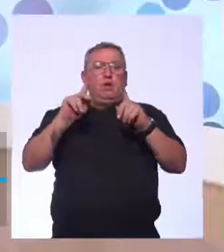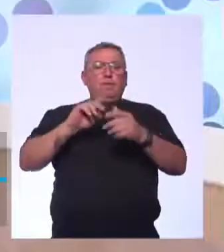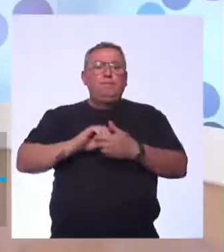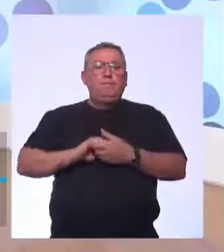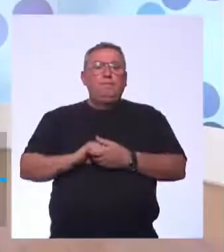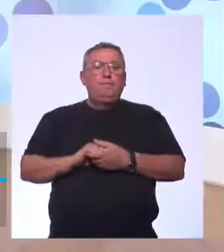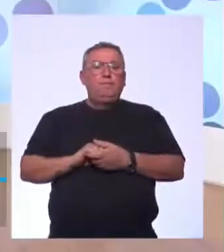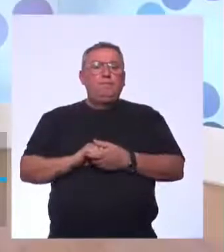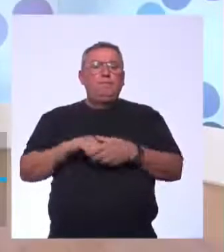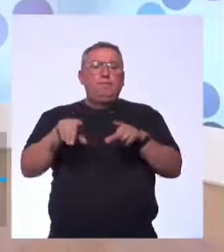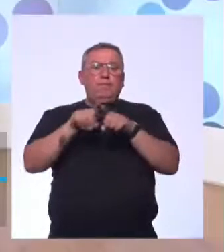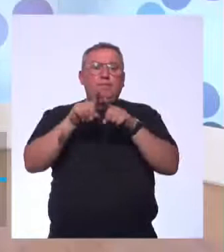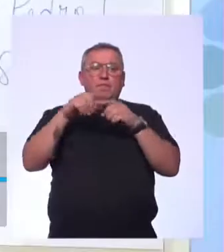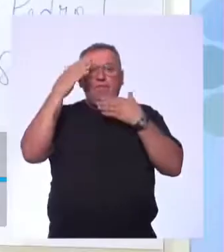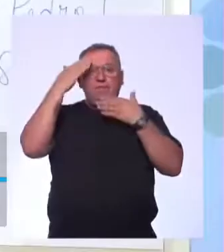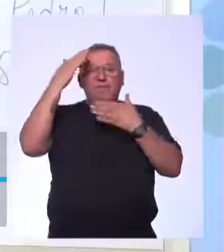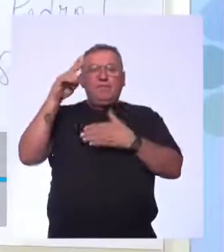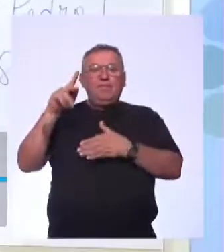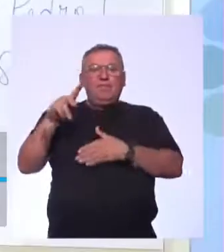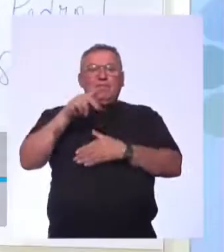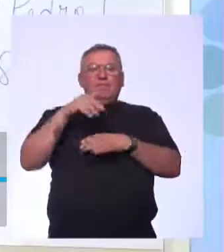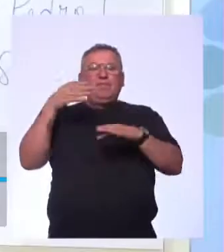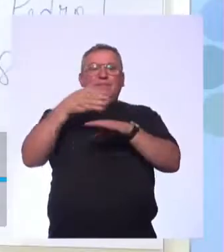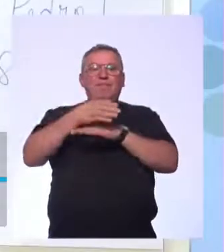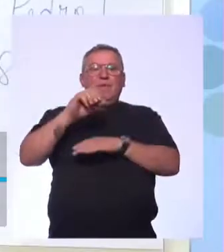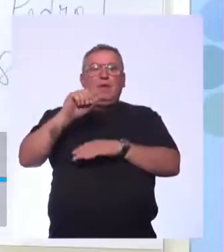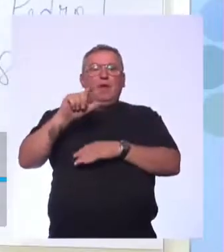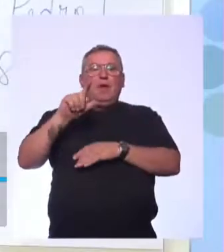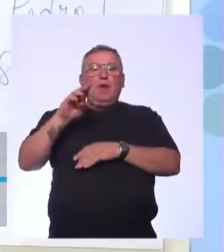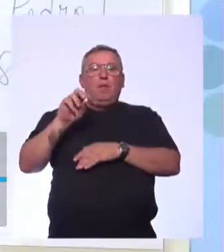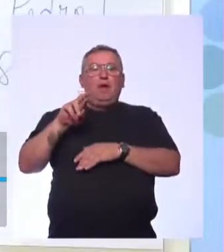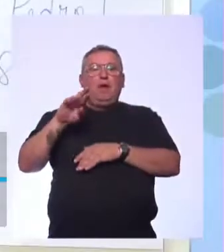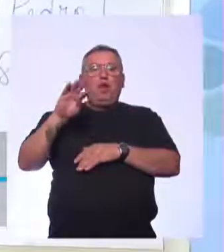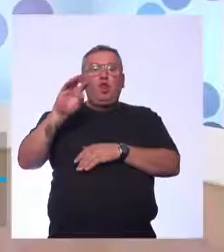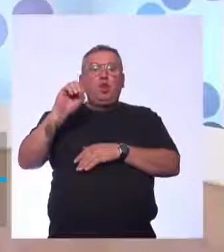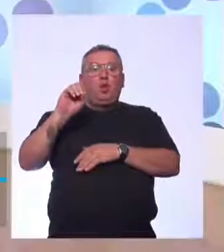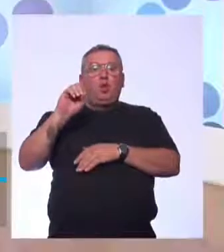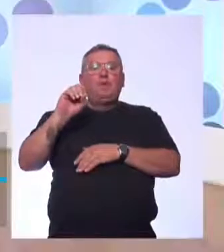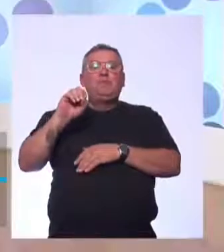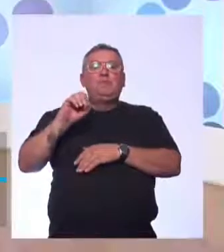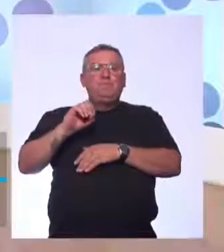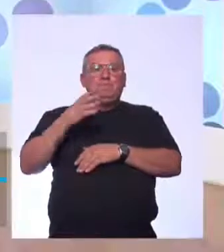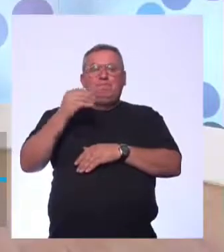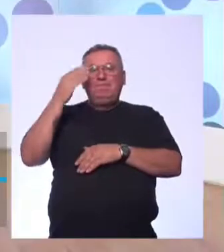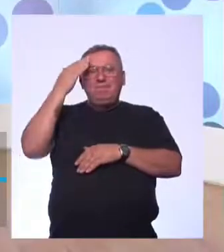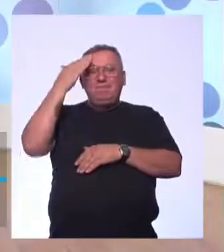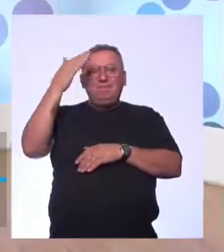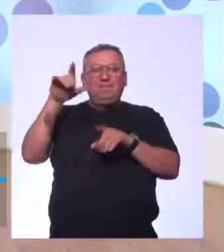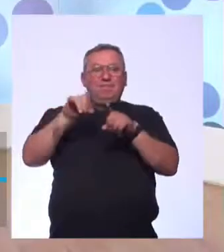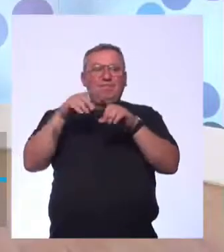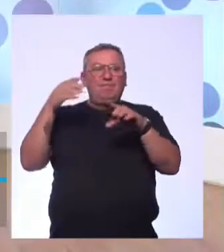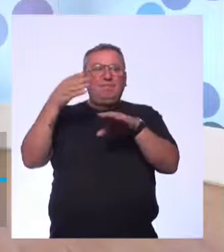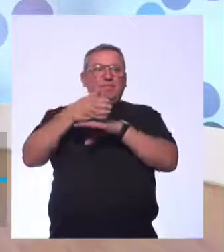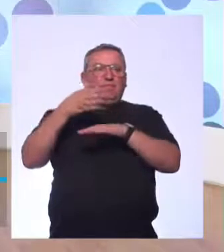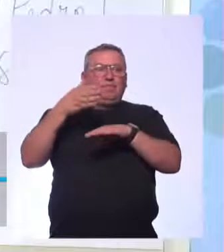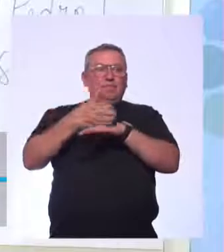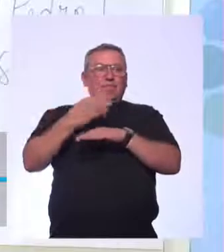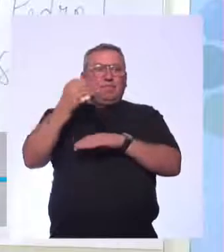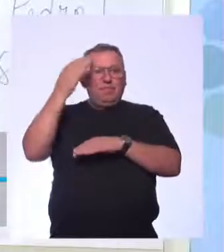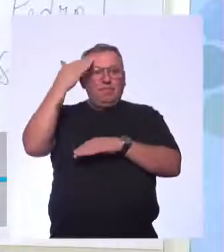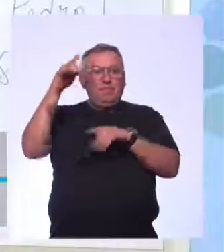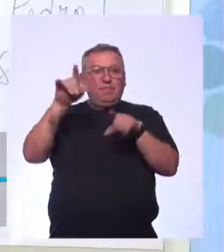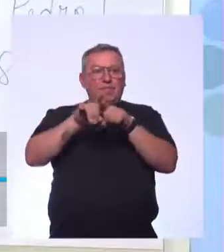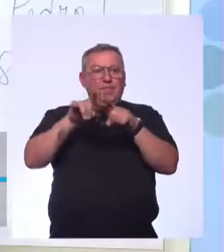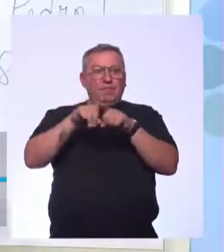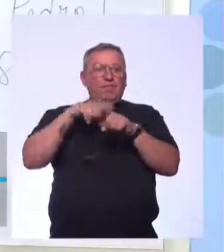Exatamente. E já quero agradecer o professor que participou. Qual é o nome do professor? Professor Alberto. Professor Alberto, obrigada pela participação, muito obrigada por